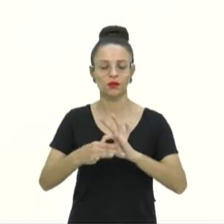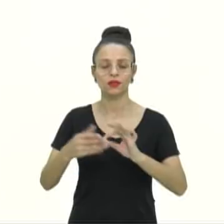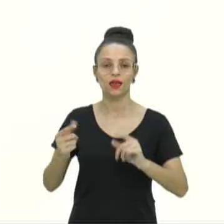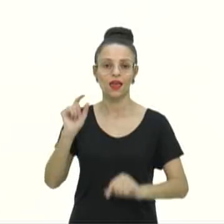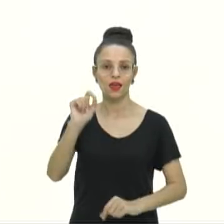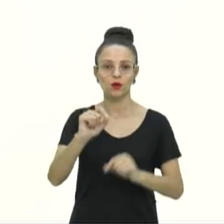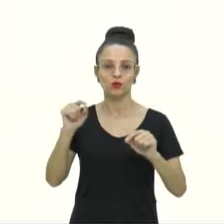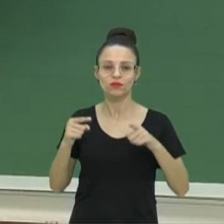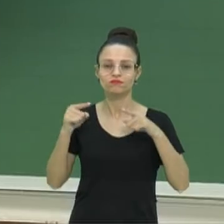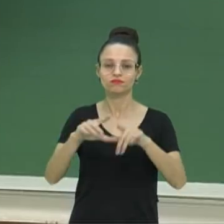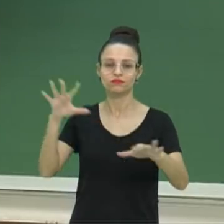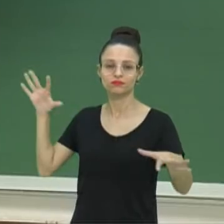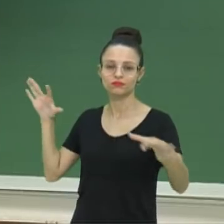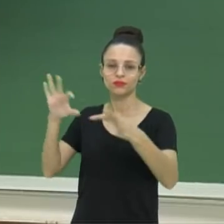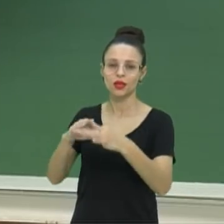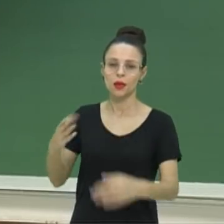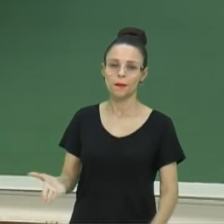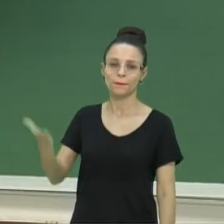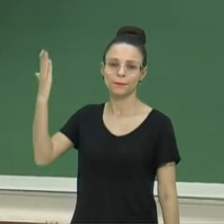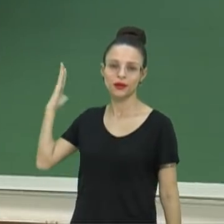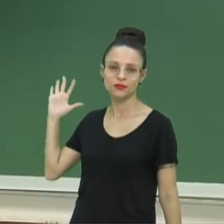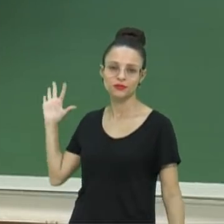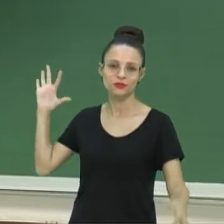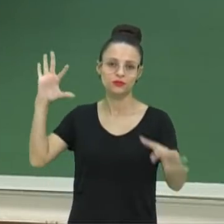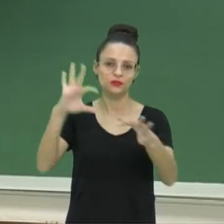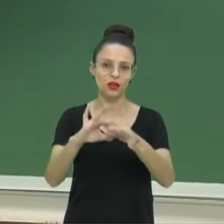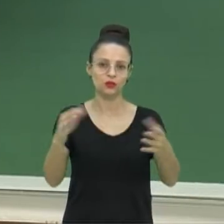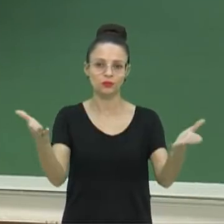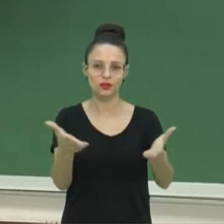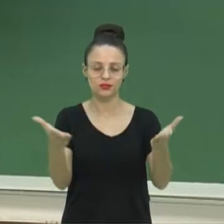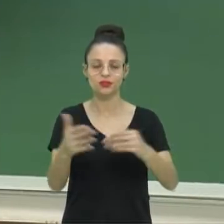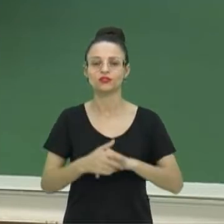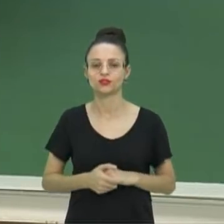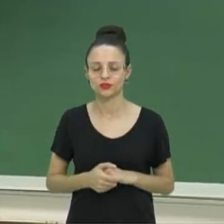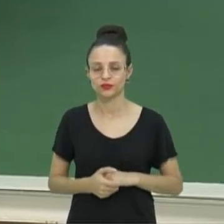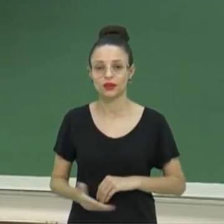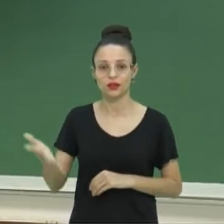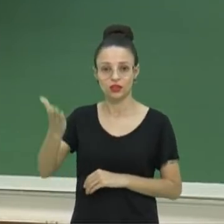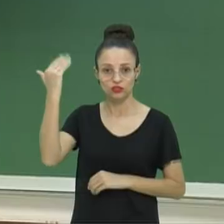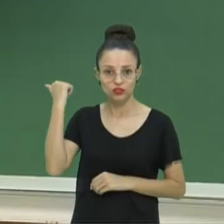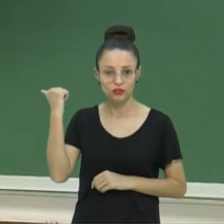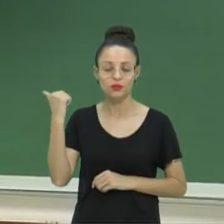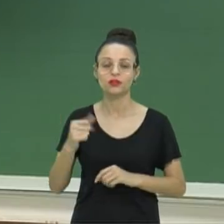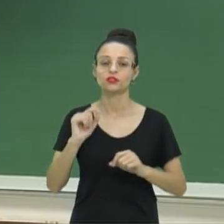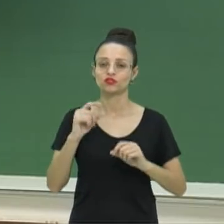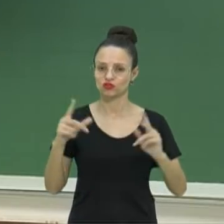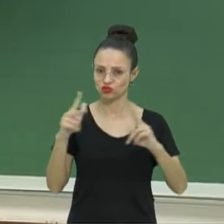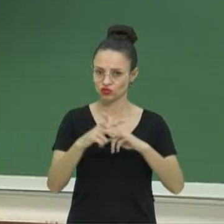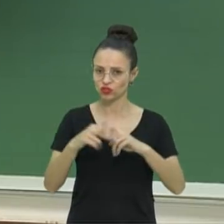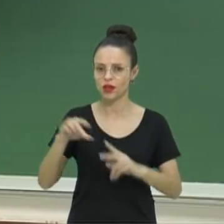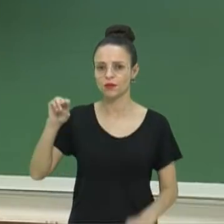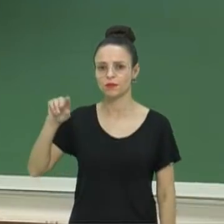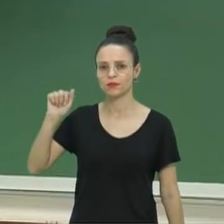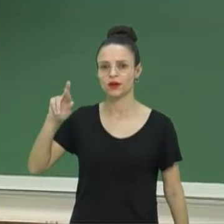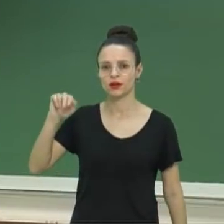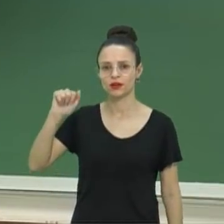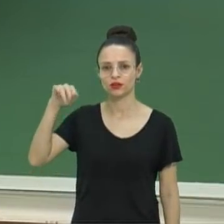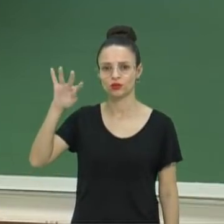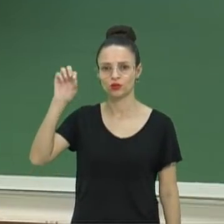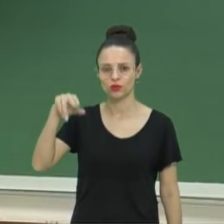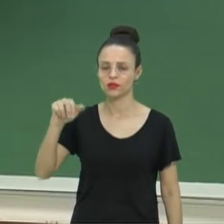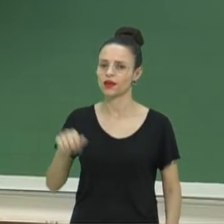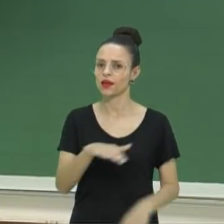e presente, né? Então lembro lá, Olimpíadas da era antiga, existia a maratona e o wrestling. Aí